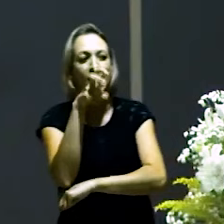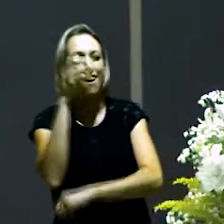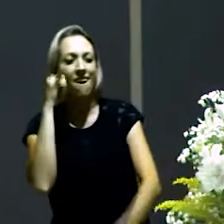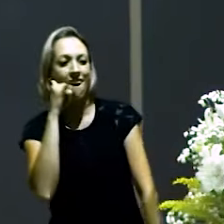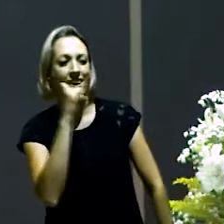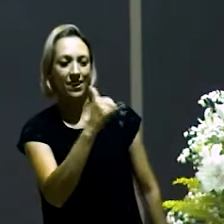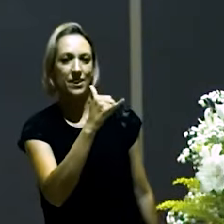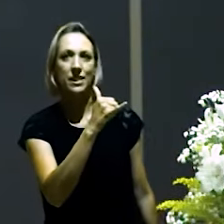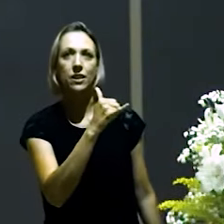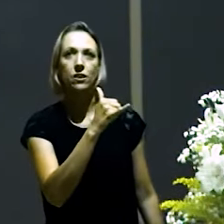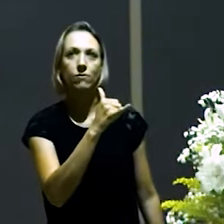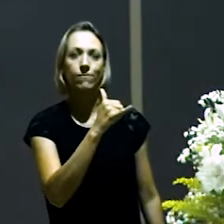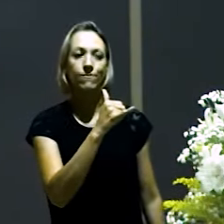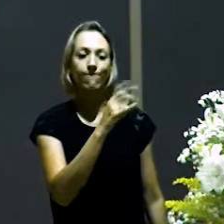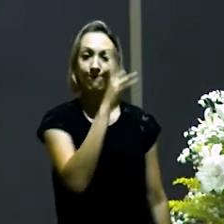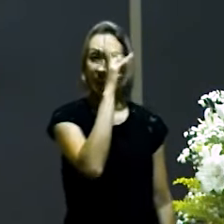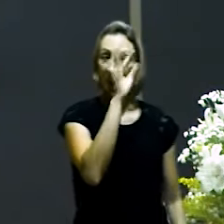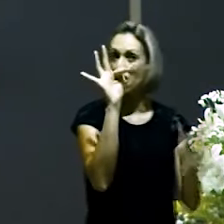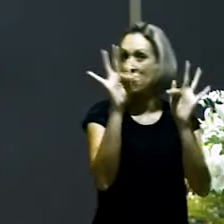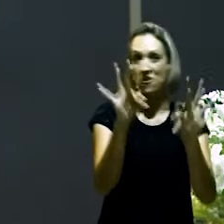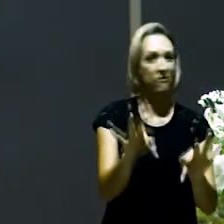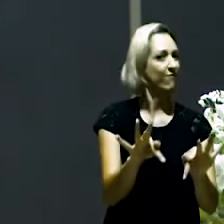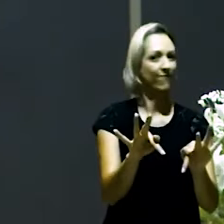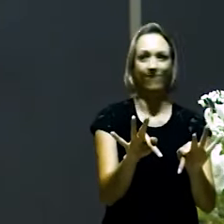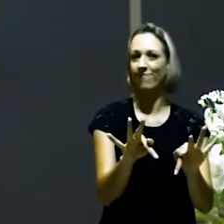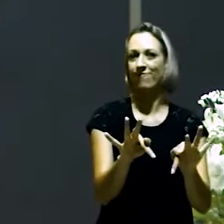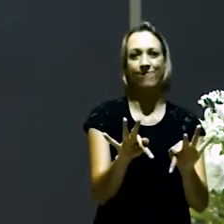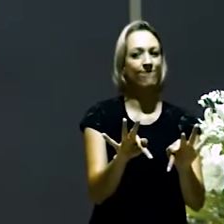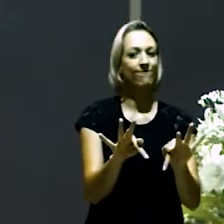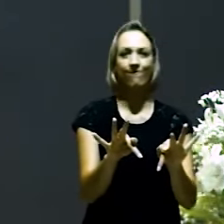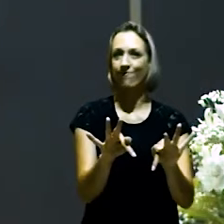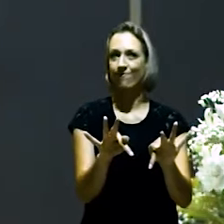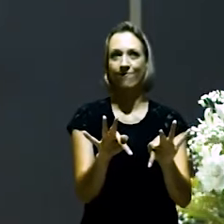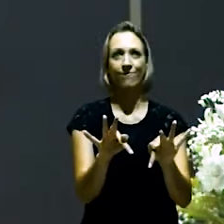essa história não está acabada. Oh glória!